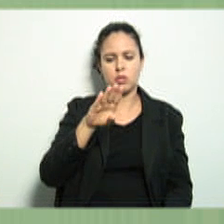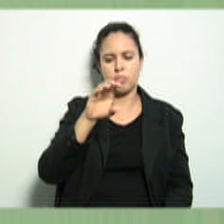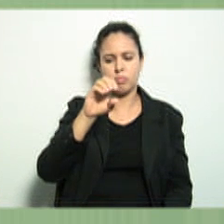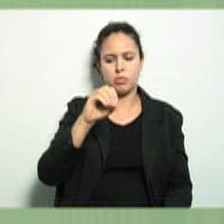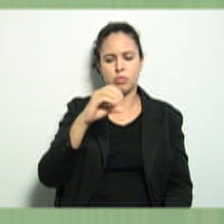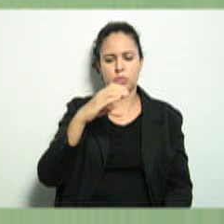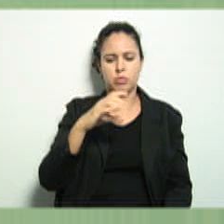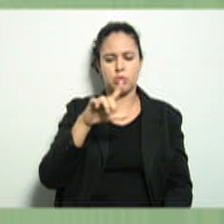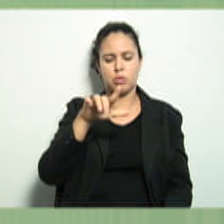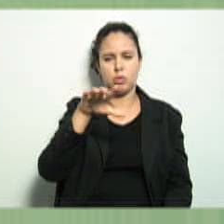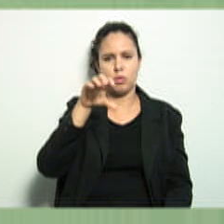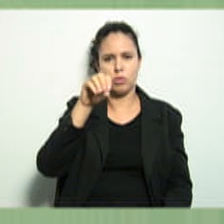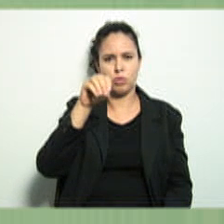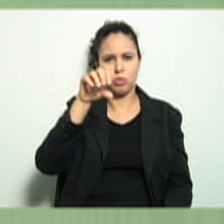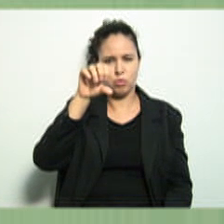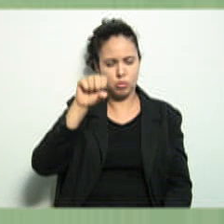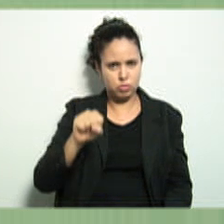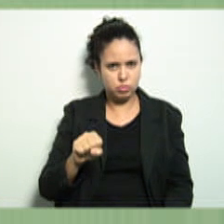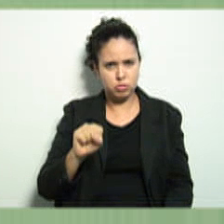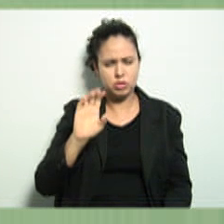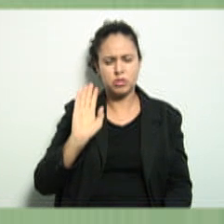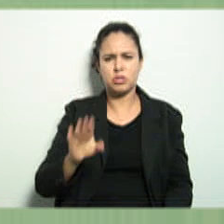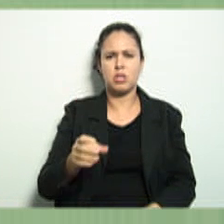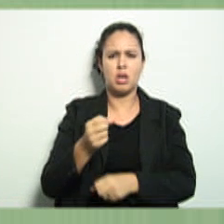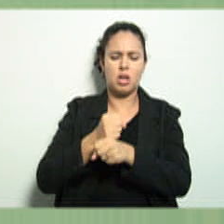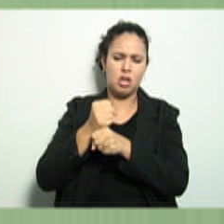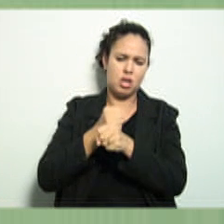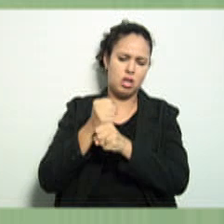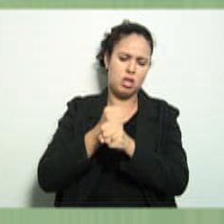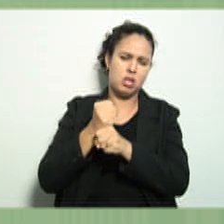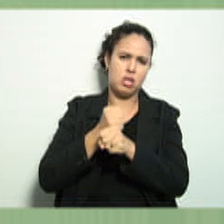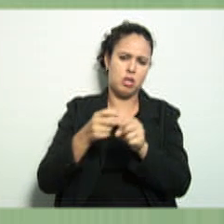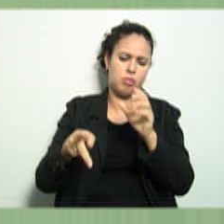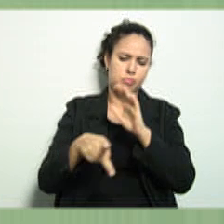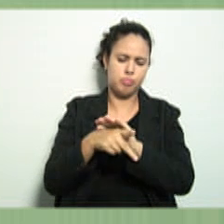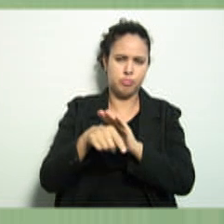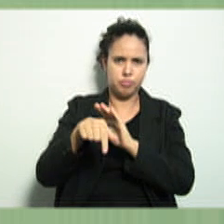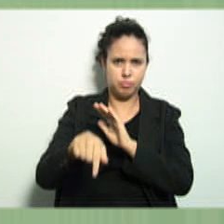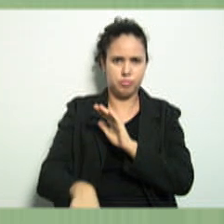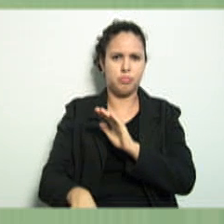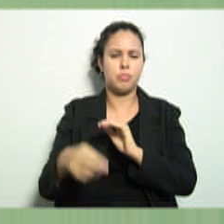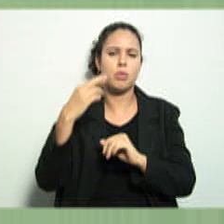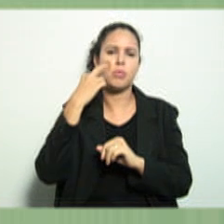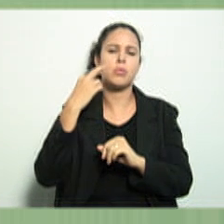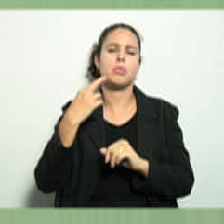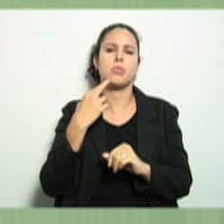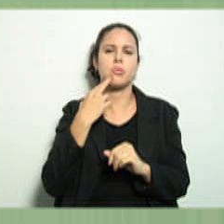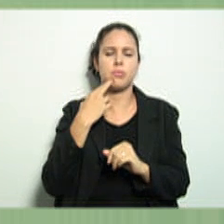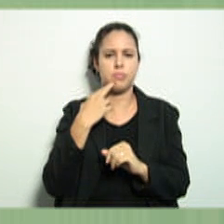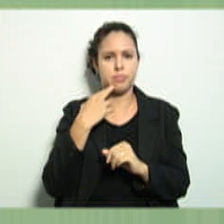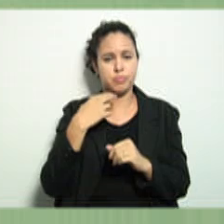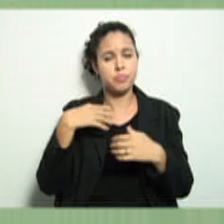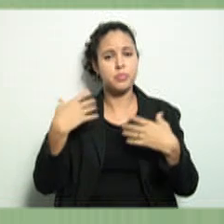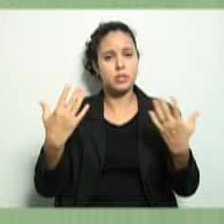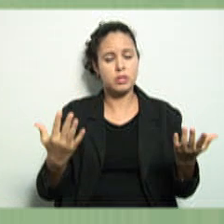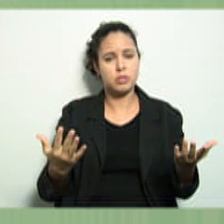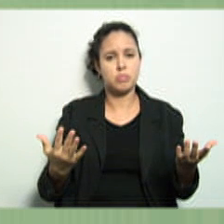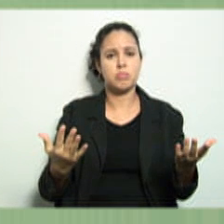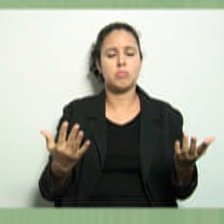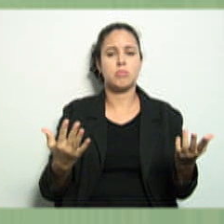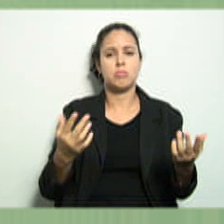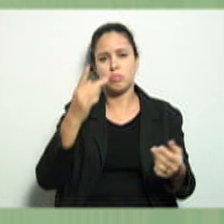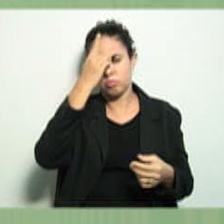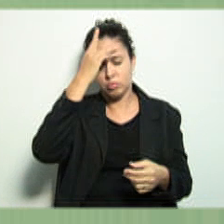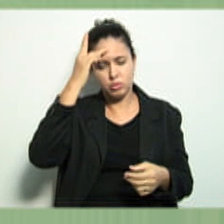moravam já há bastante anos aqui na região. Então, veja, quando vem esse pessoal,